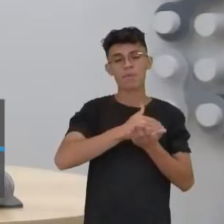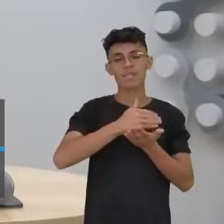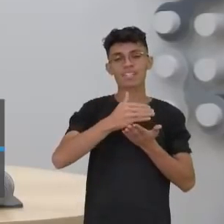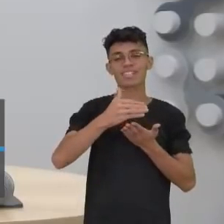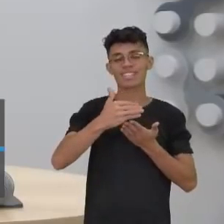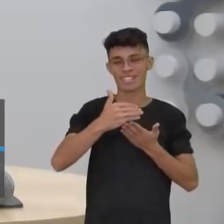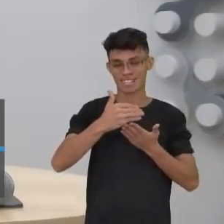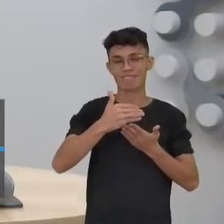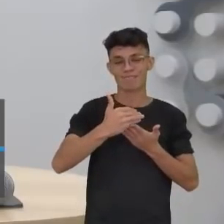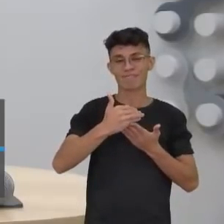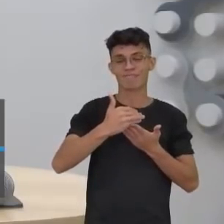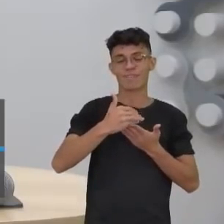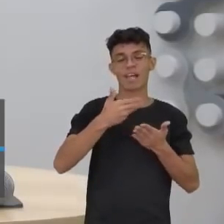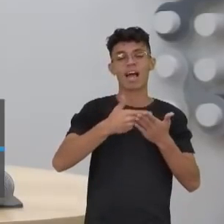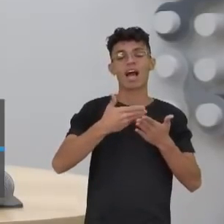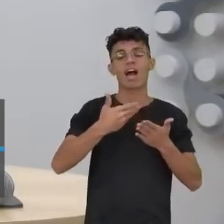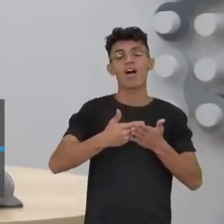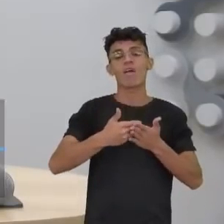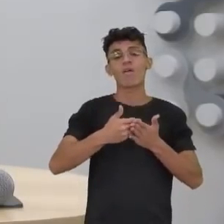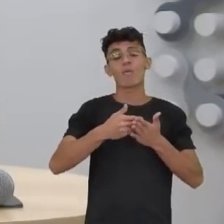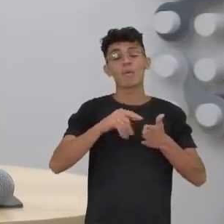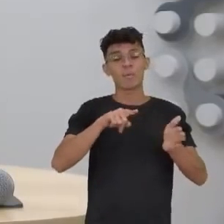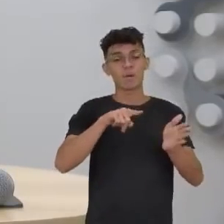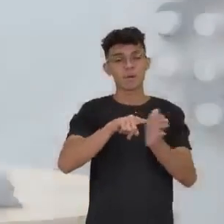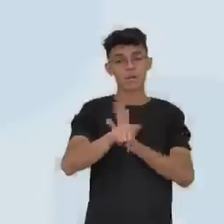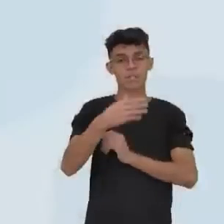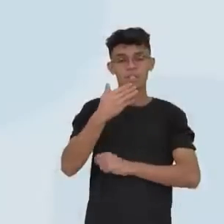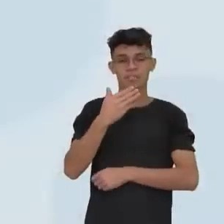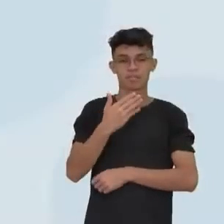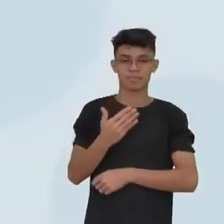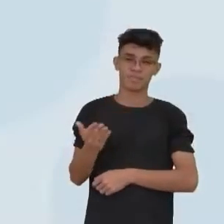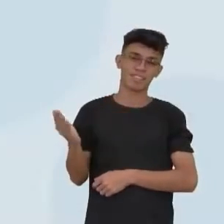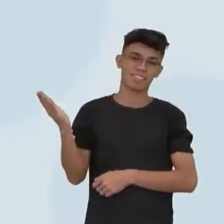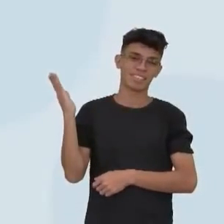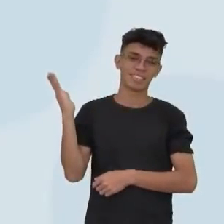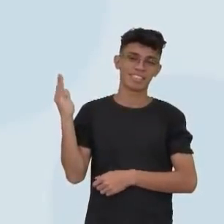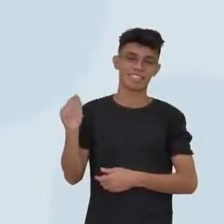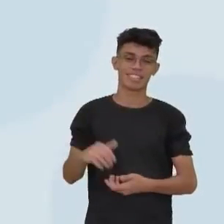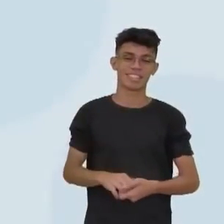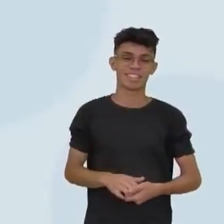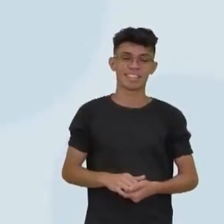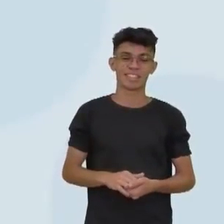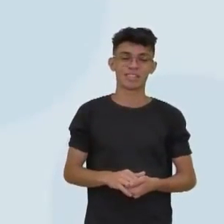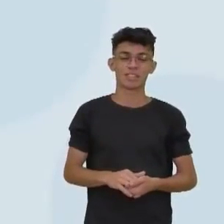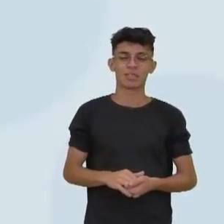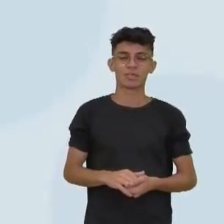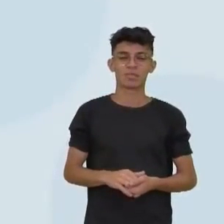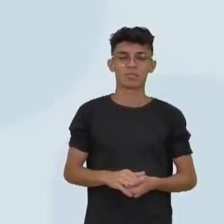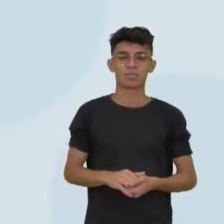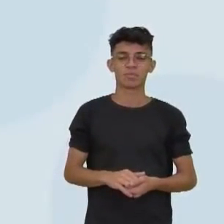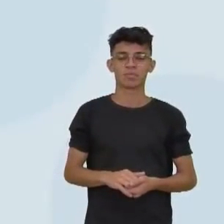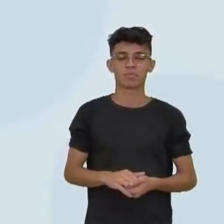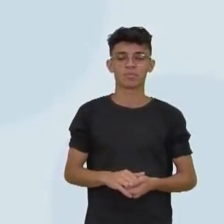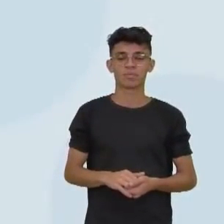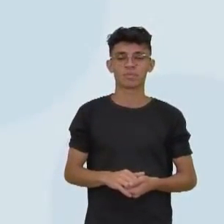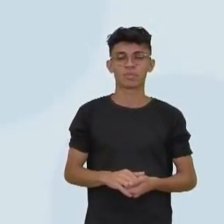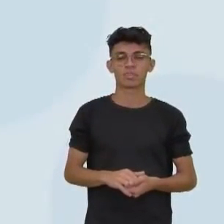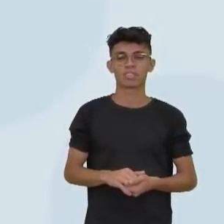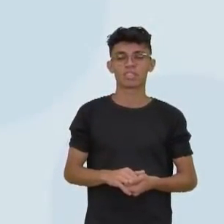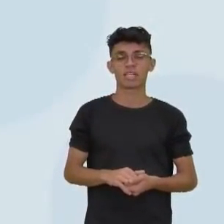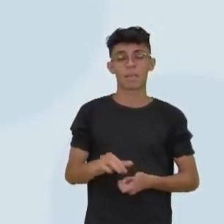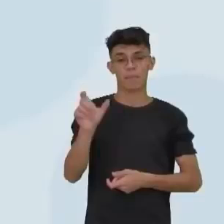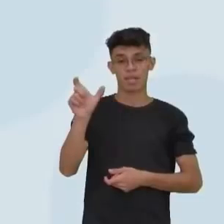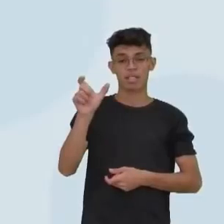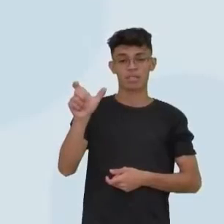uma interação. Vai aparecer uma perguntinha na tela para vocês. Como vocês, estudantes, definem